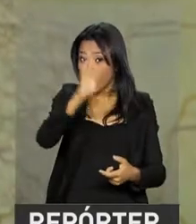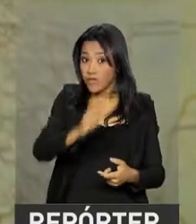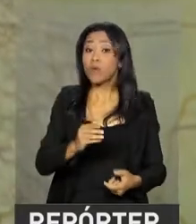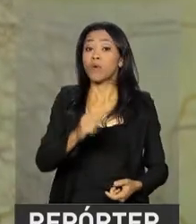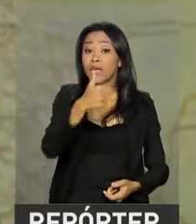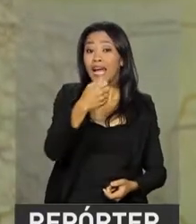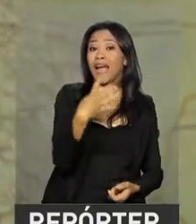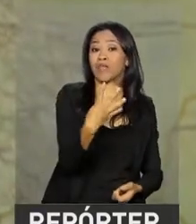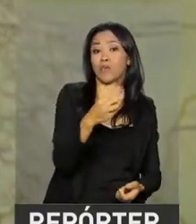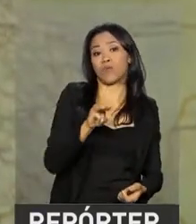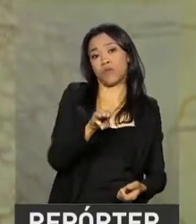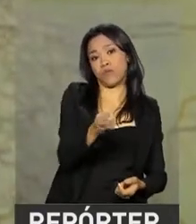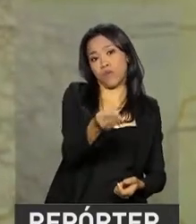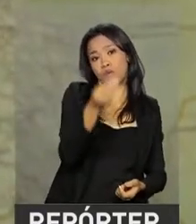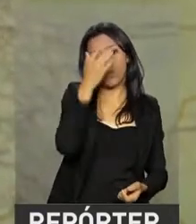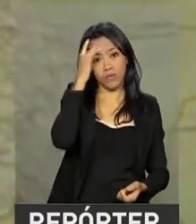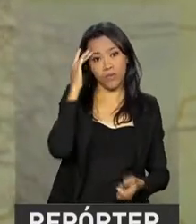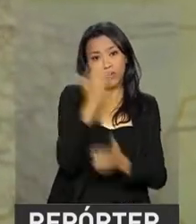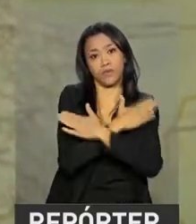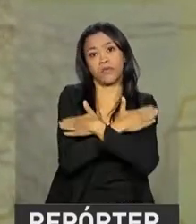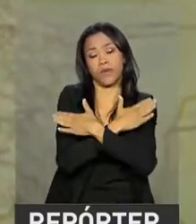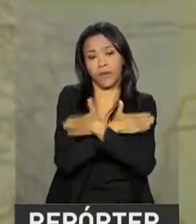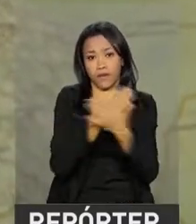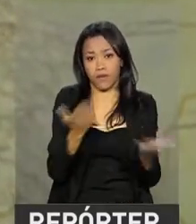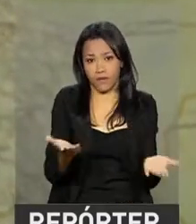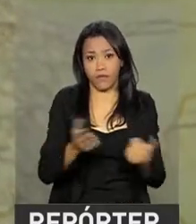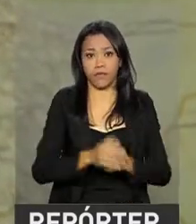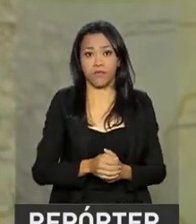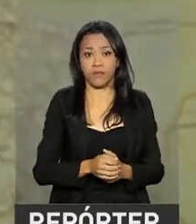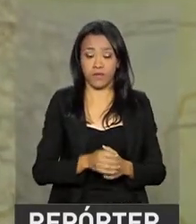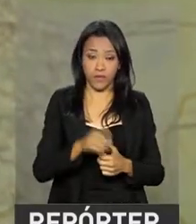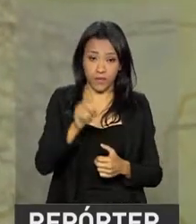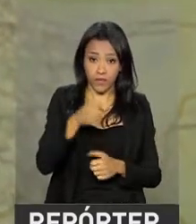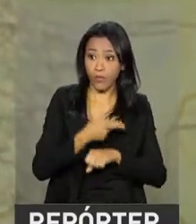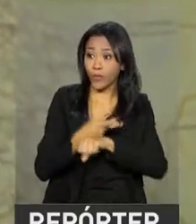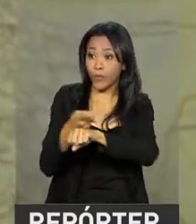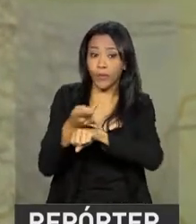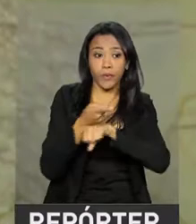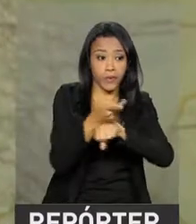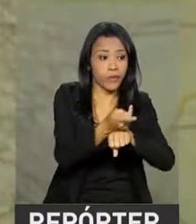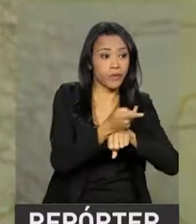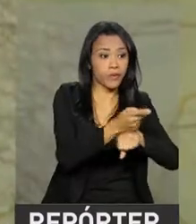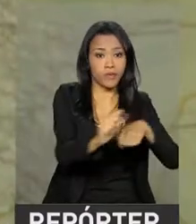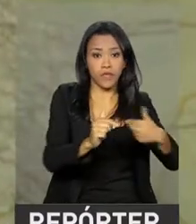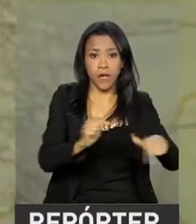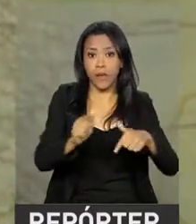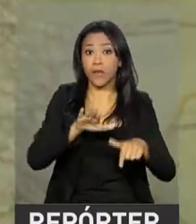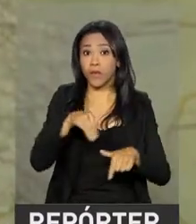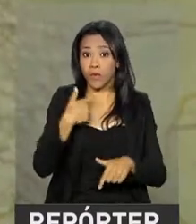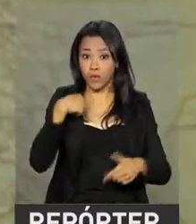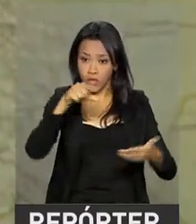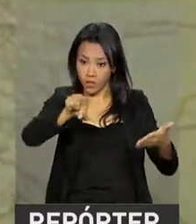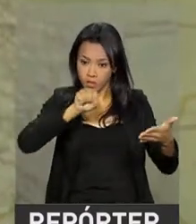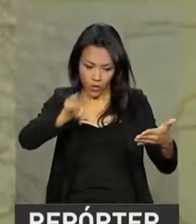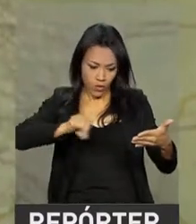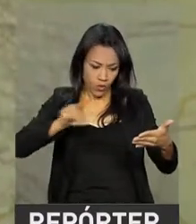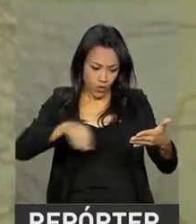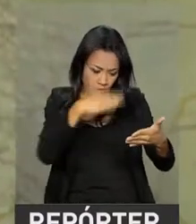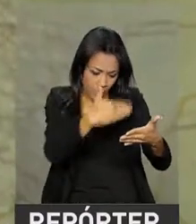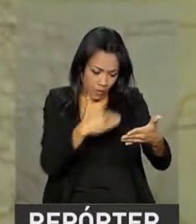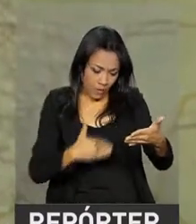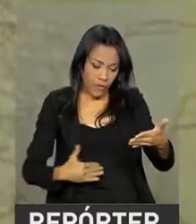milhões equipamentos brasileiros desempregados àqueles que estão efetivamente procurando emprego quando a gente seleciona a sua população mais jovem